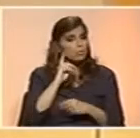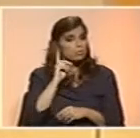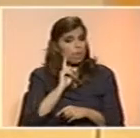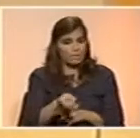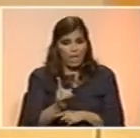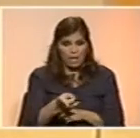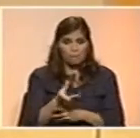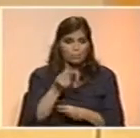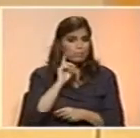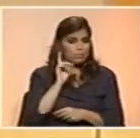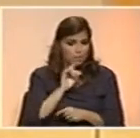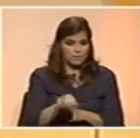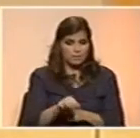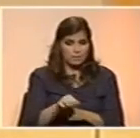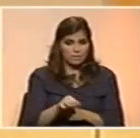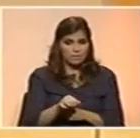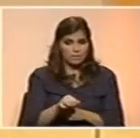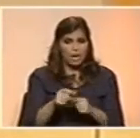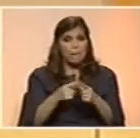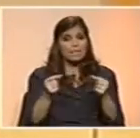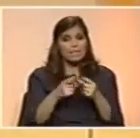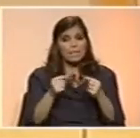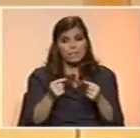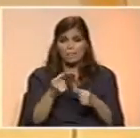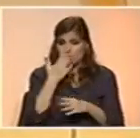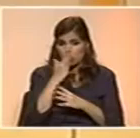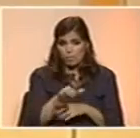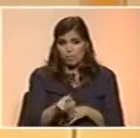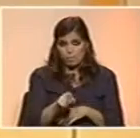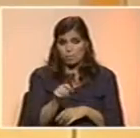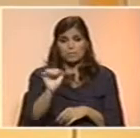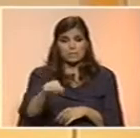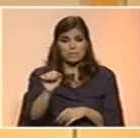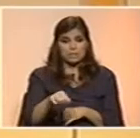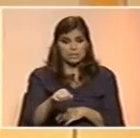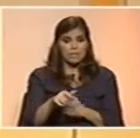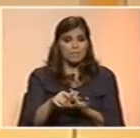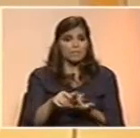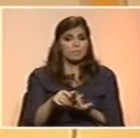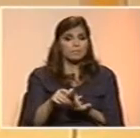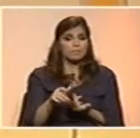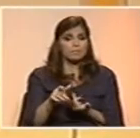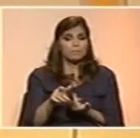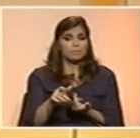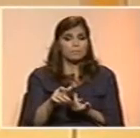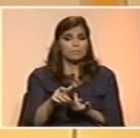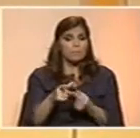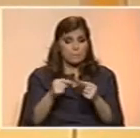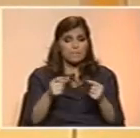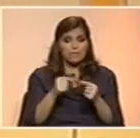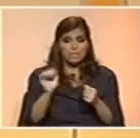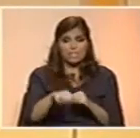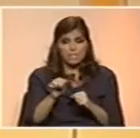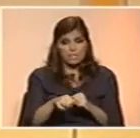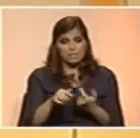Sem dúvida. A batata frita é um caso desses. Exatamente. Acrilamida, portanto, sem dúvida. Exatamente. Vamos falar da